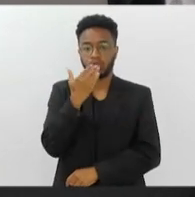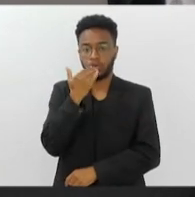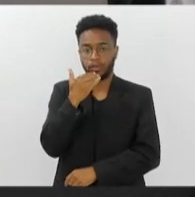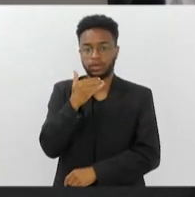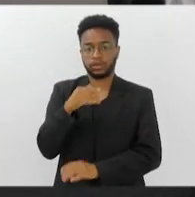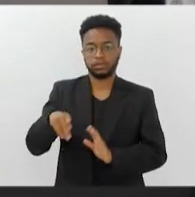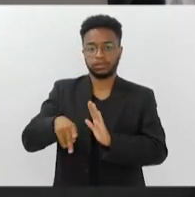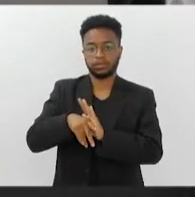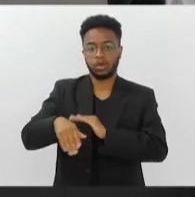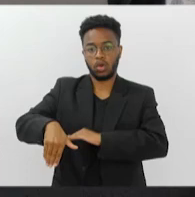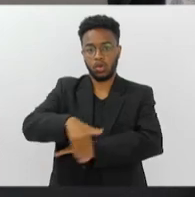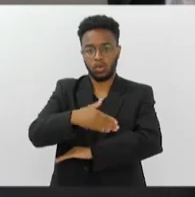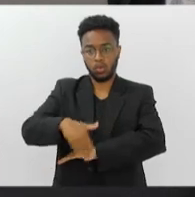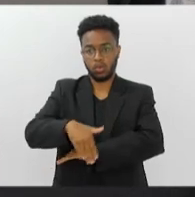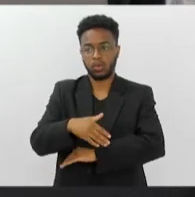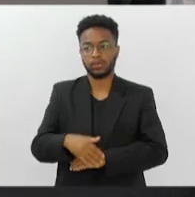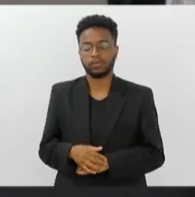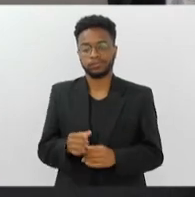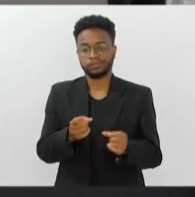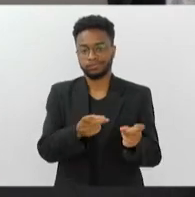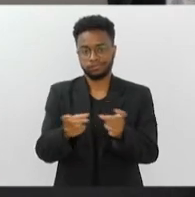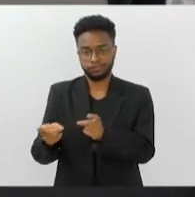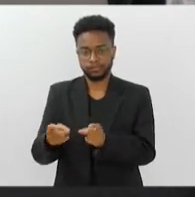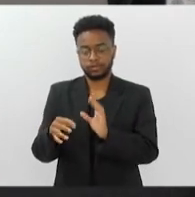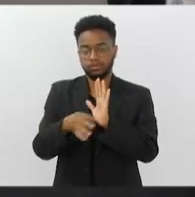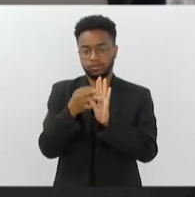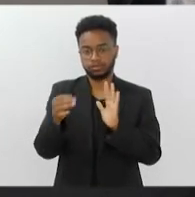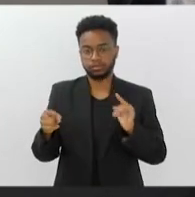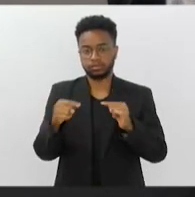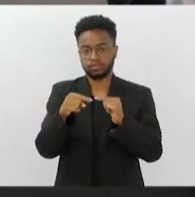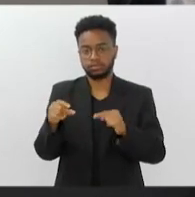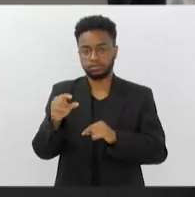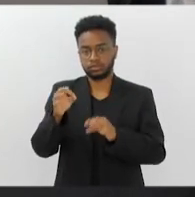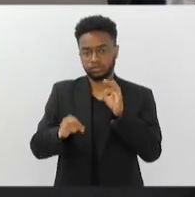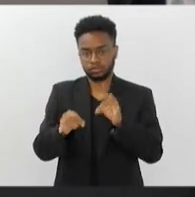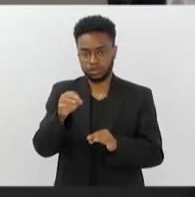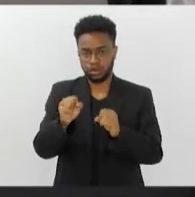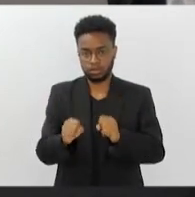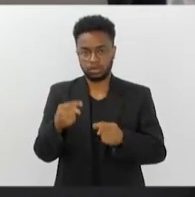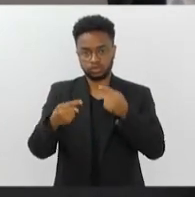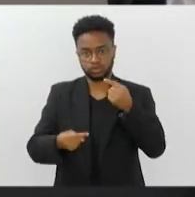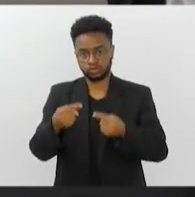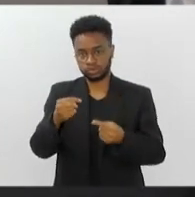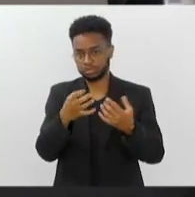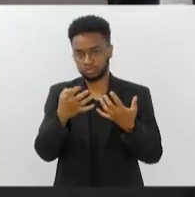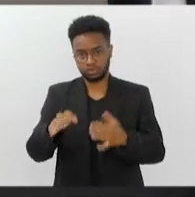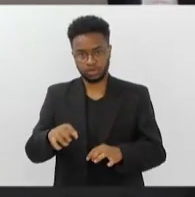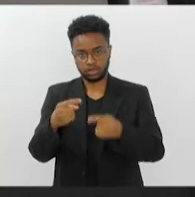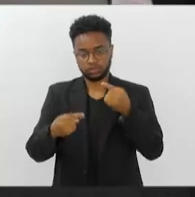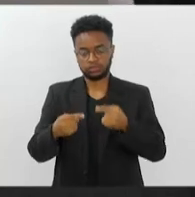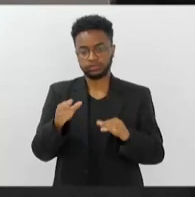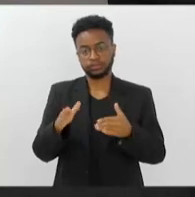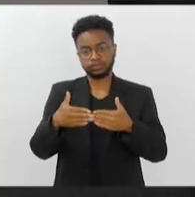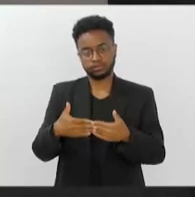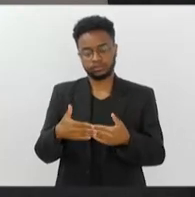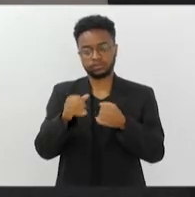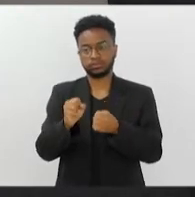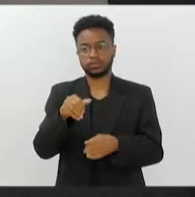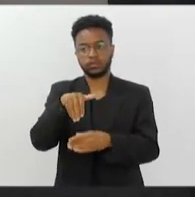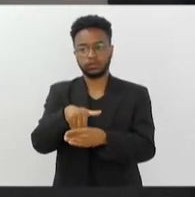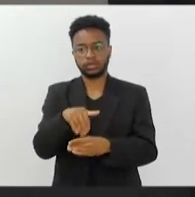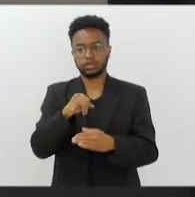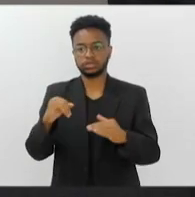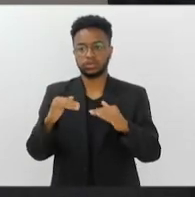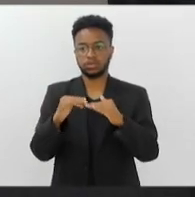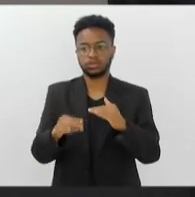rua. Parecer é pela juridicidade. Em discussão, não havendo que queira discutir, encerrar a discussão. Em votação,